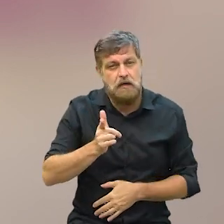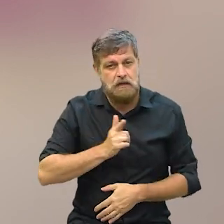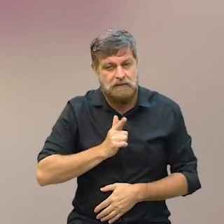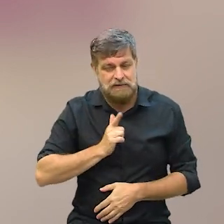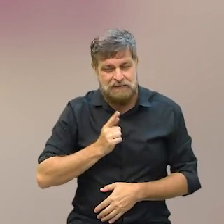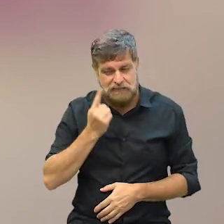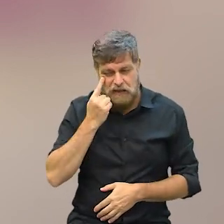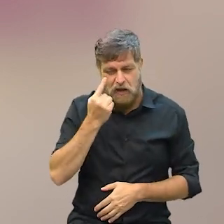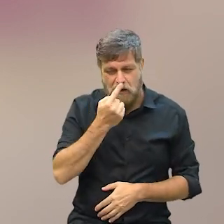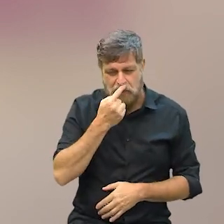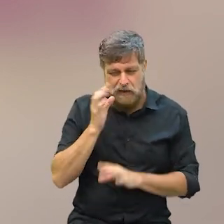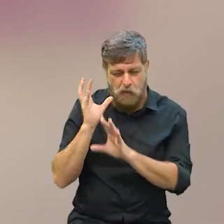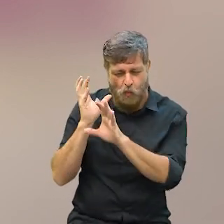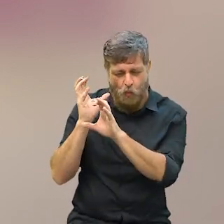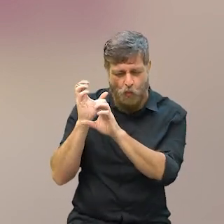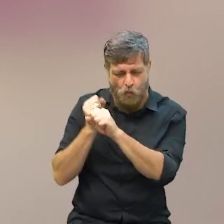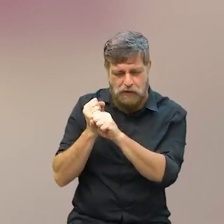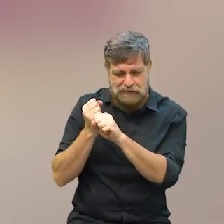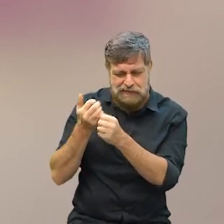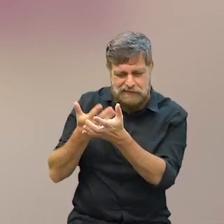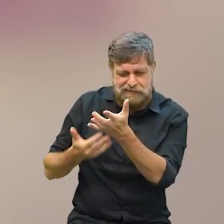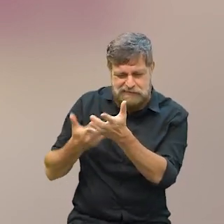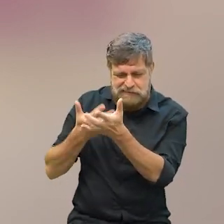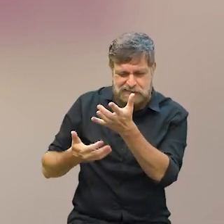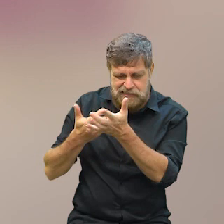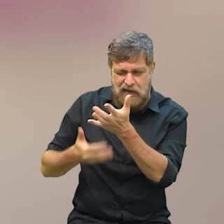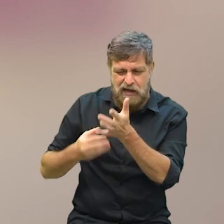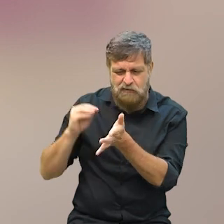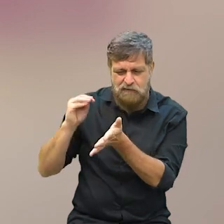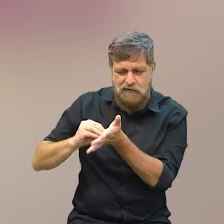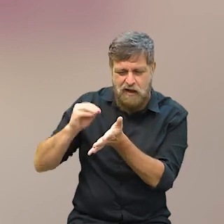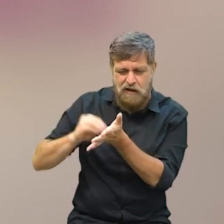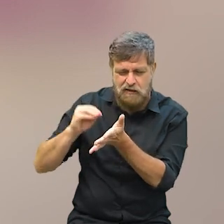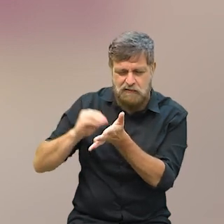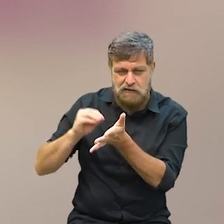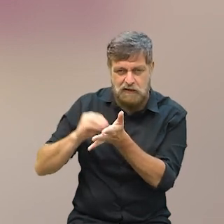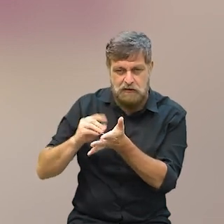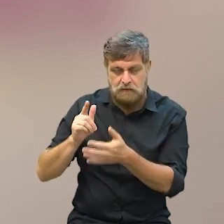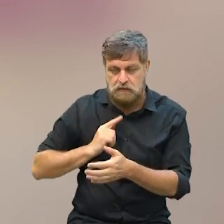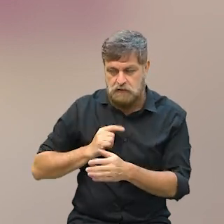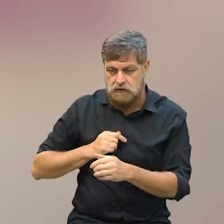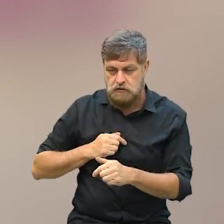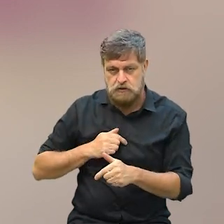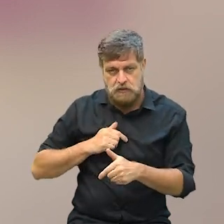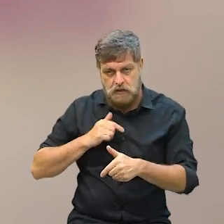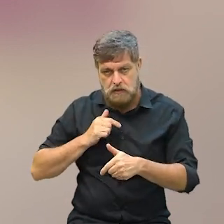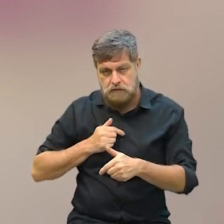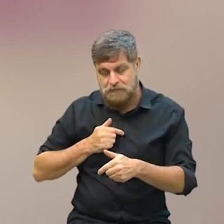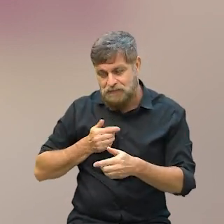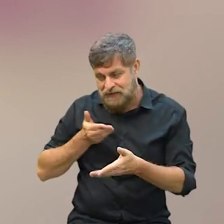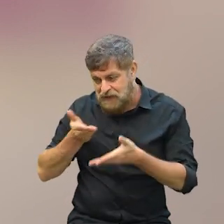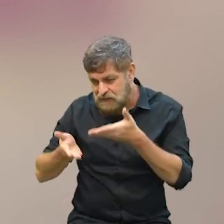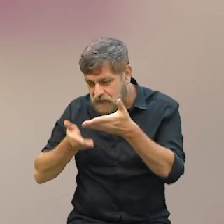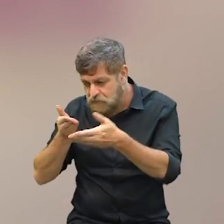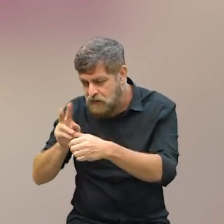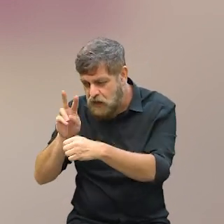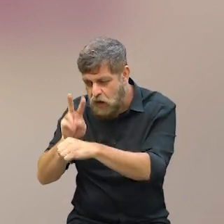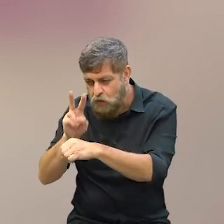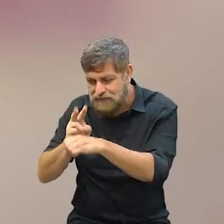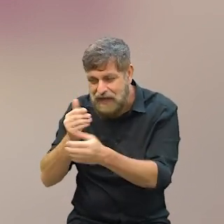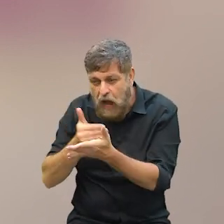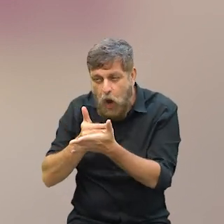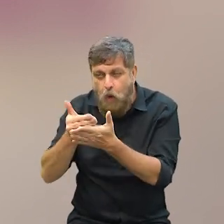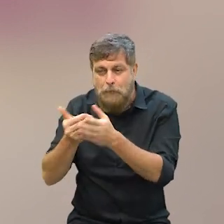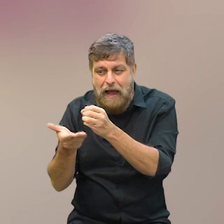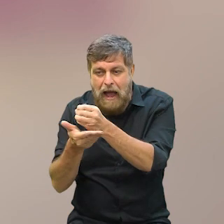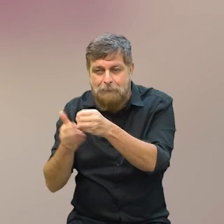né, uma área isquêmica ou está fazendo neovasos, e a gente consegue já atuar sobre esse início